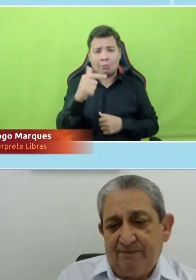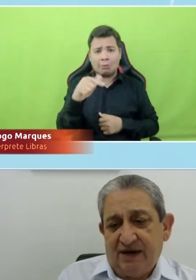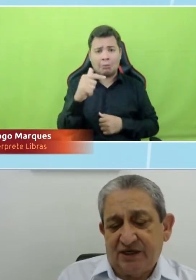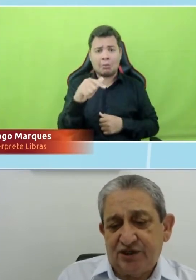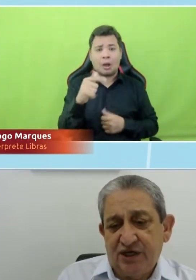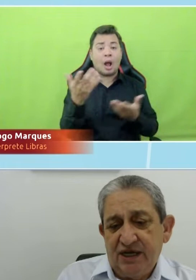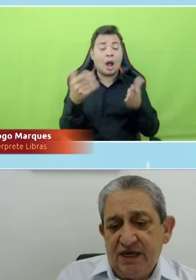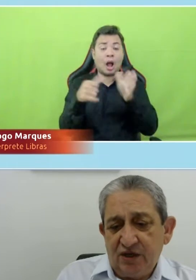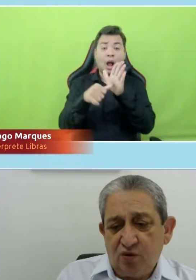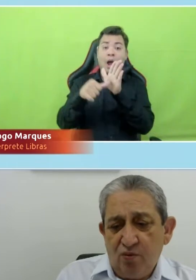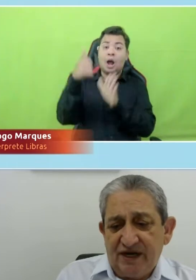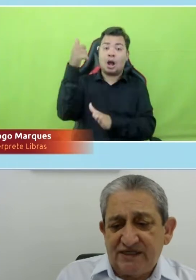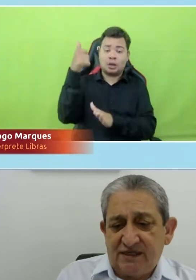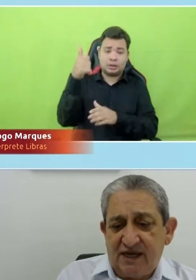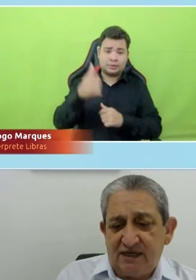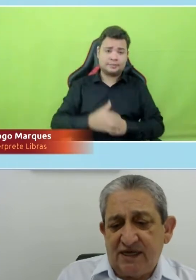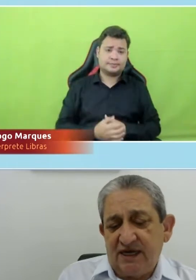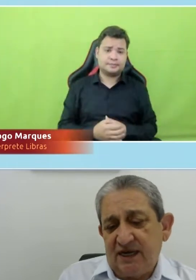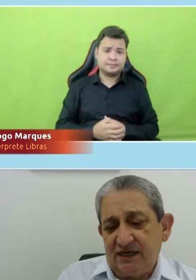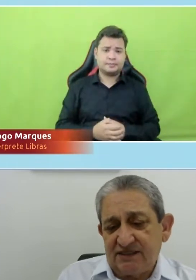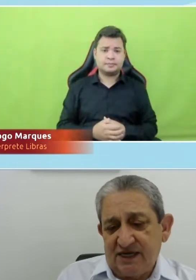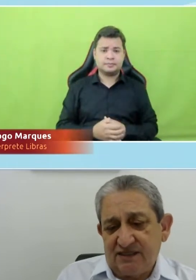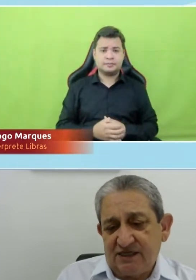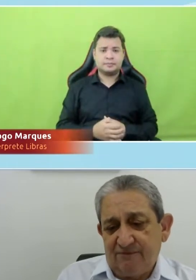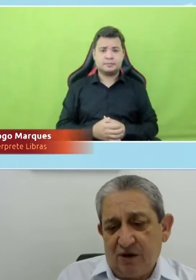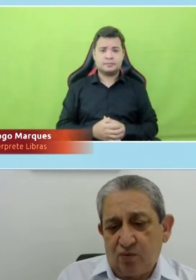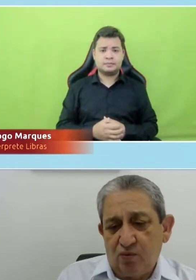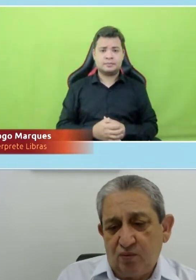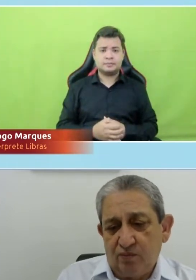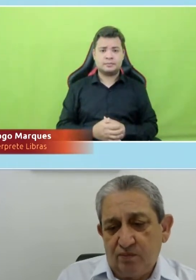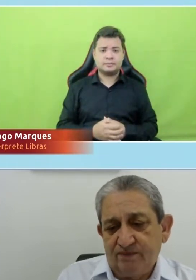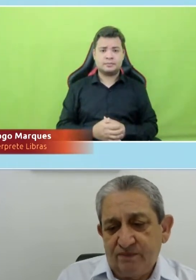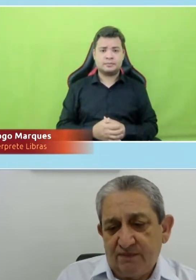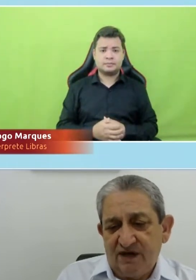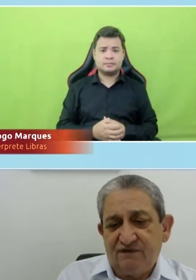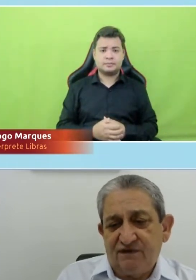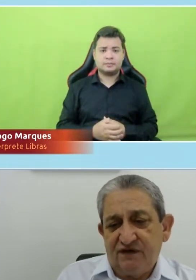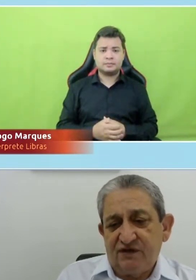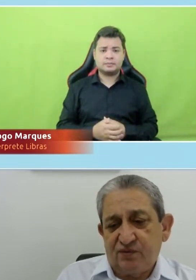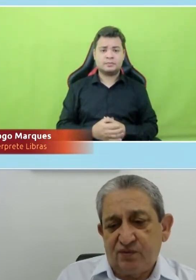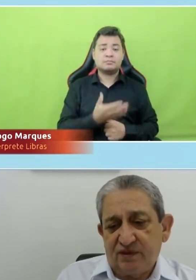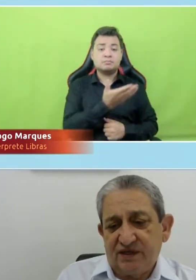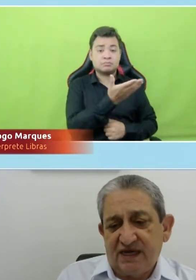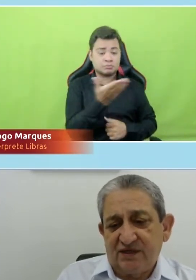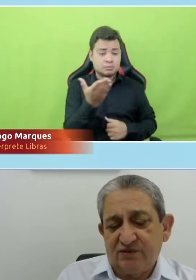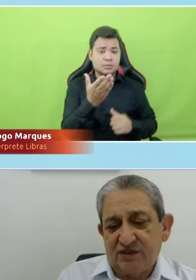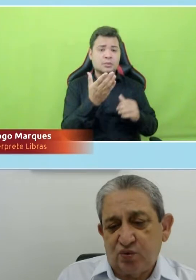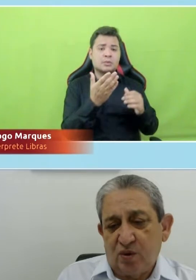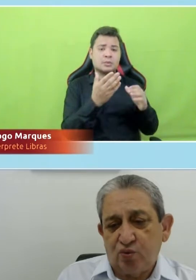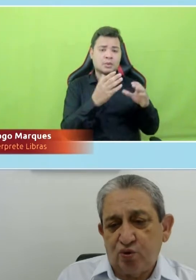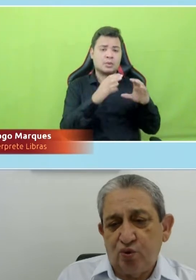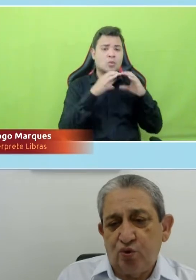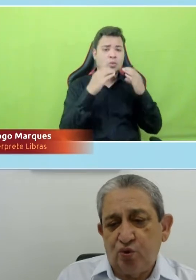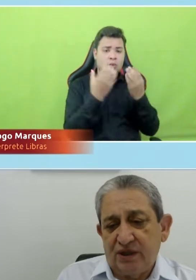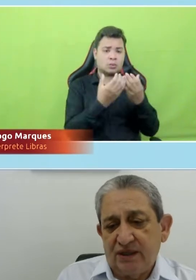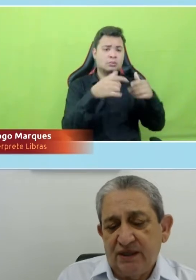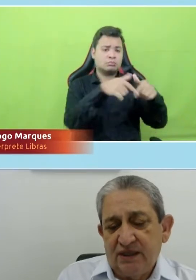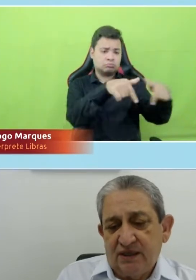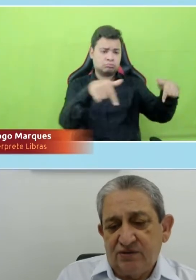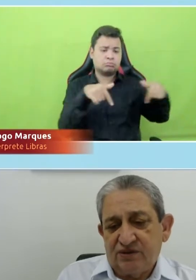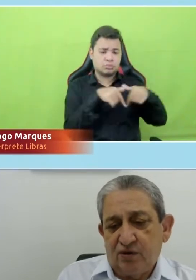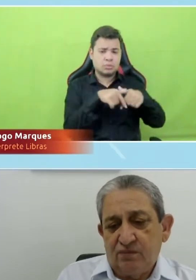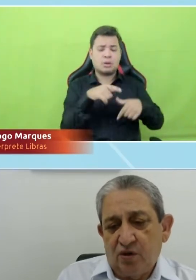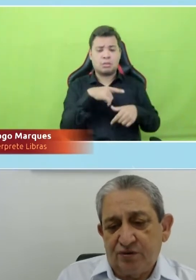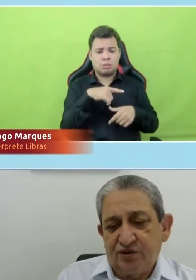à parte. E como eles têm sempre algum benefício em razão da sua cultura,